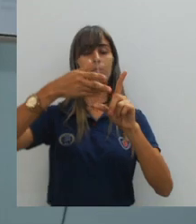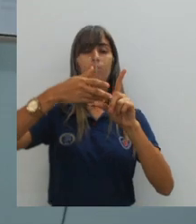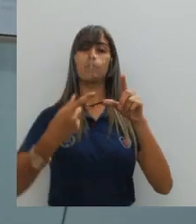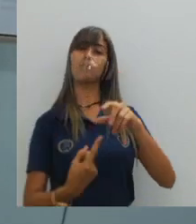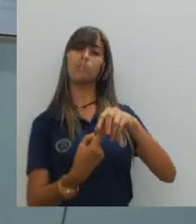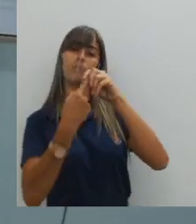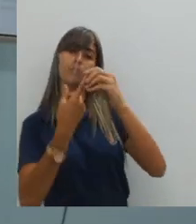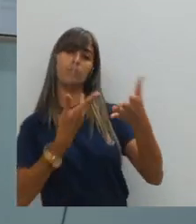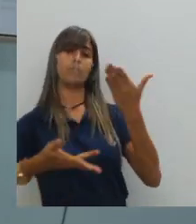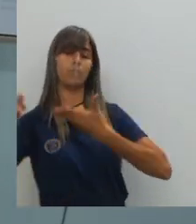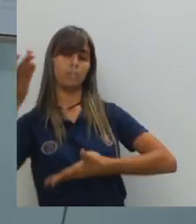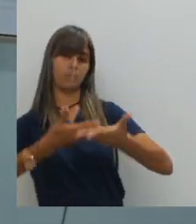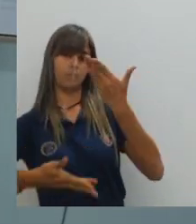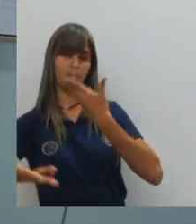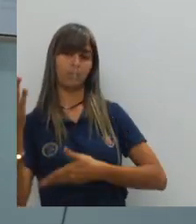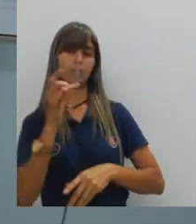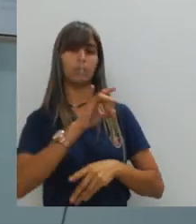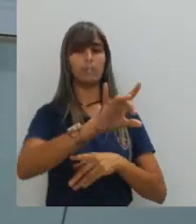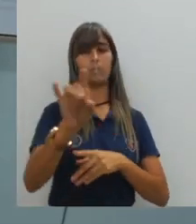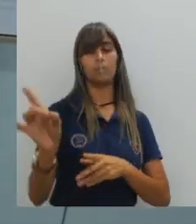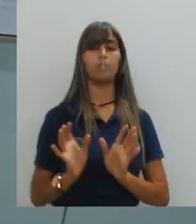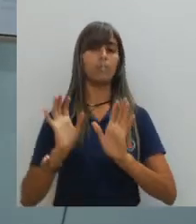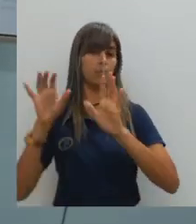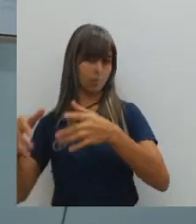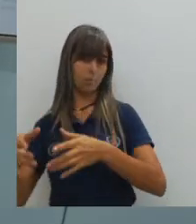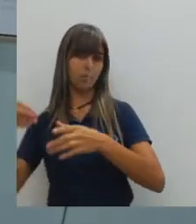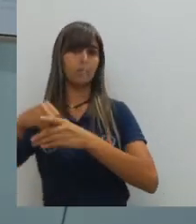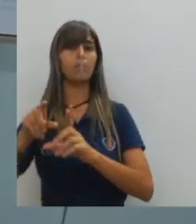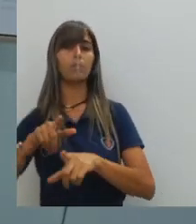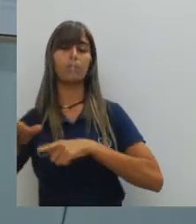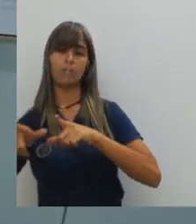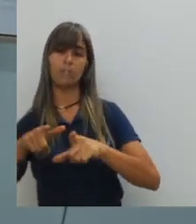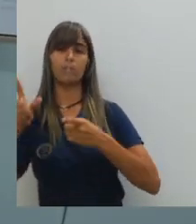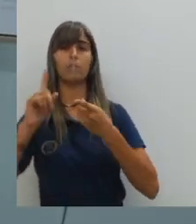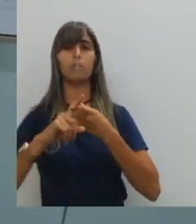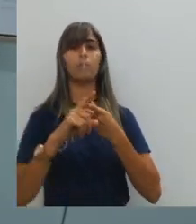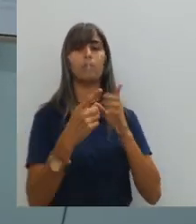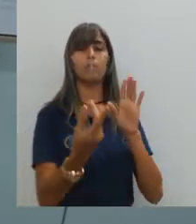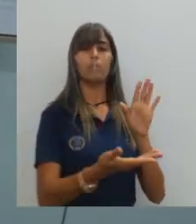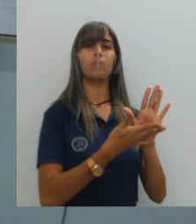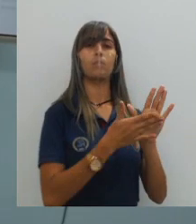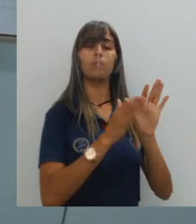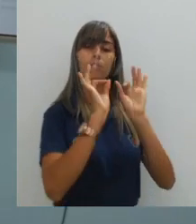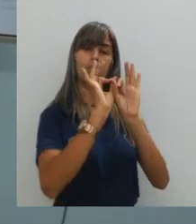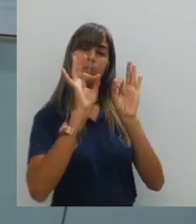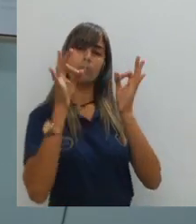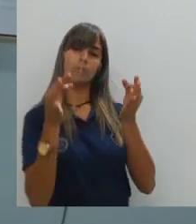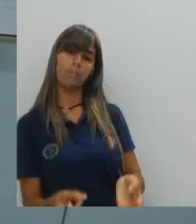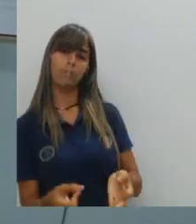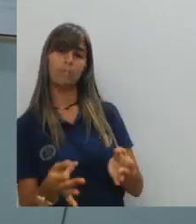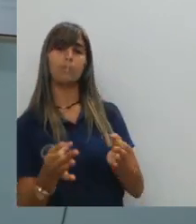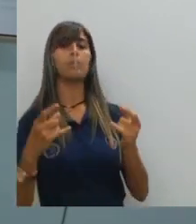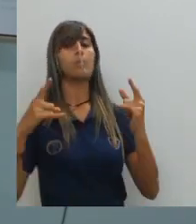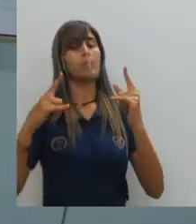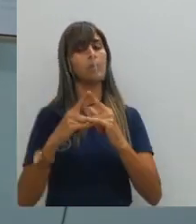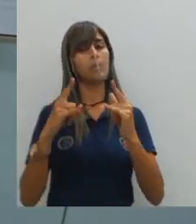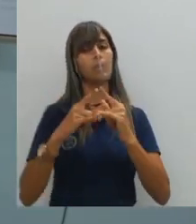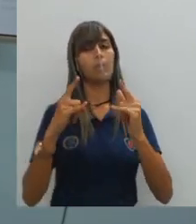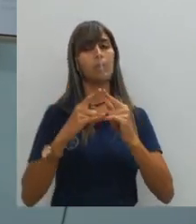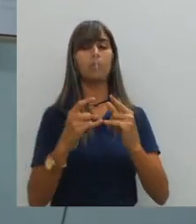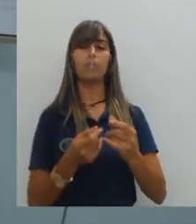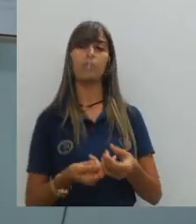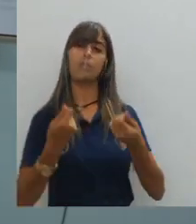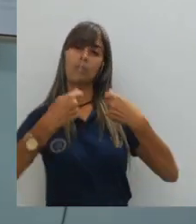regulamentar as relações individuais e coletivas do trabalho, nela previstas, tendo sido instituída como